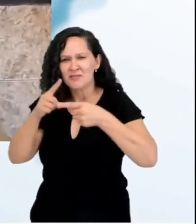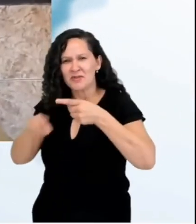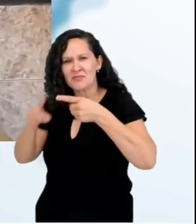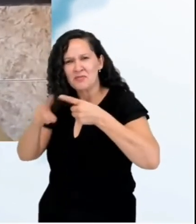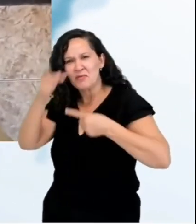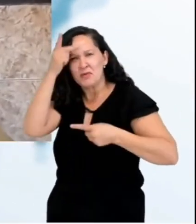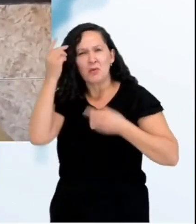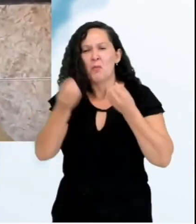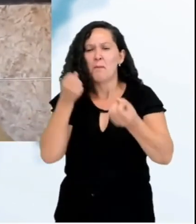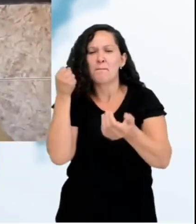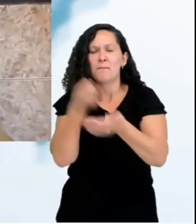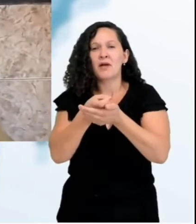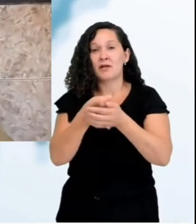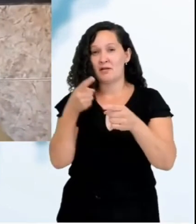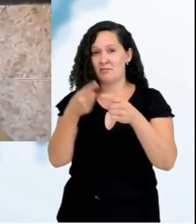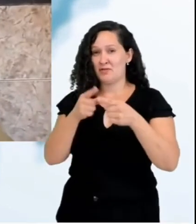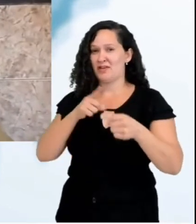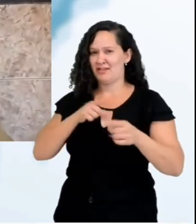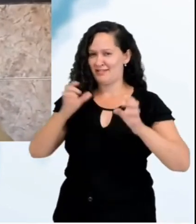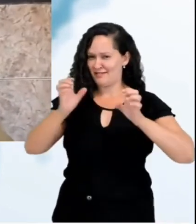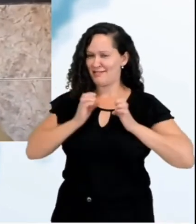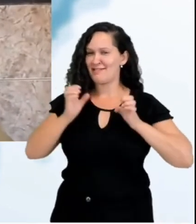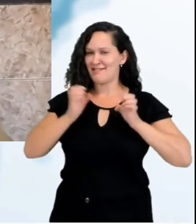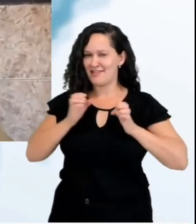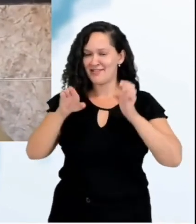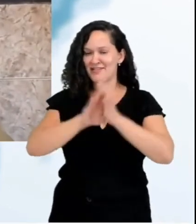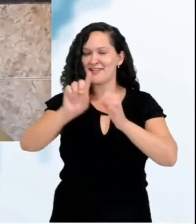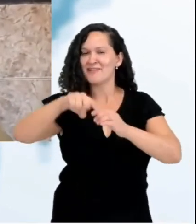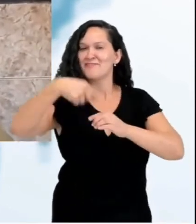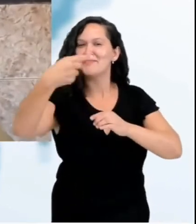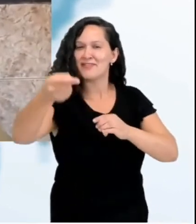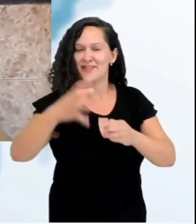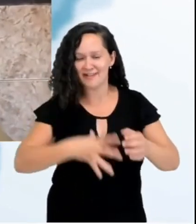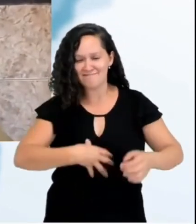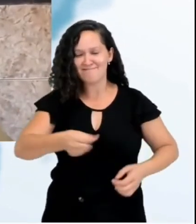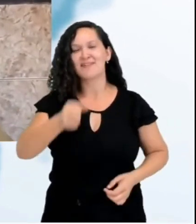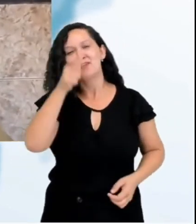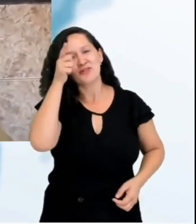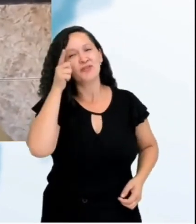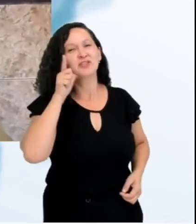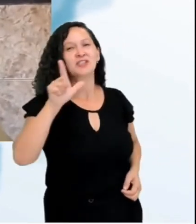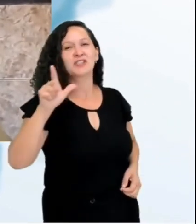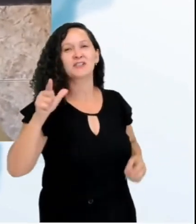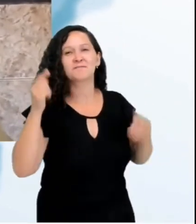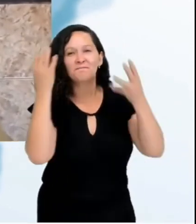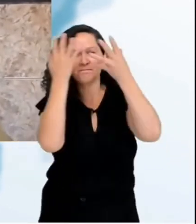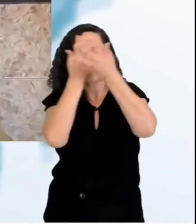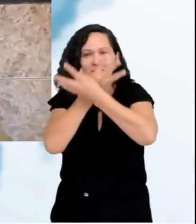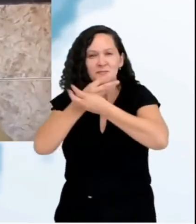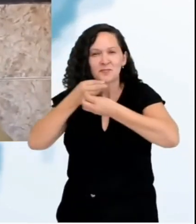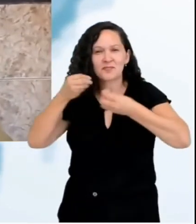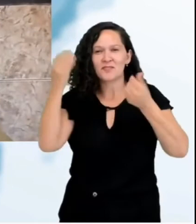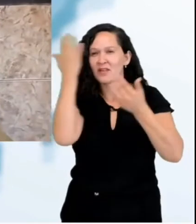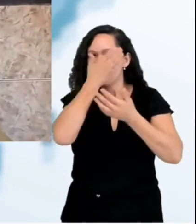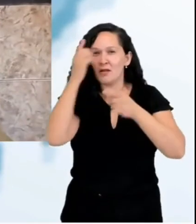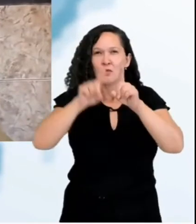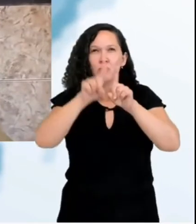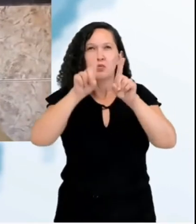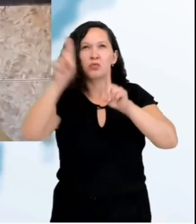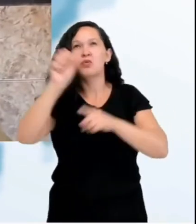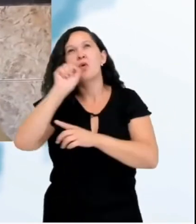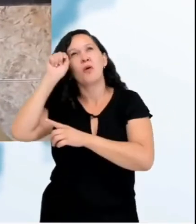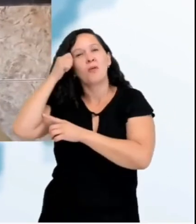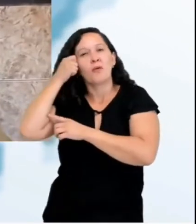quem não tem como pagar. Porque quem tem dinheiro até pra fora vai pra abortar. Nossa invisibilidade é cada dia